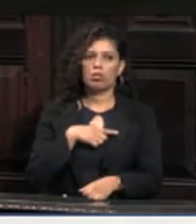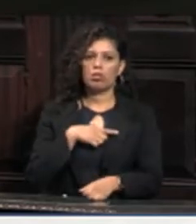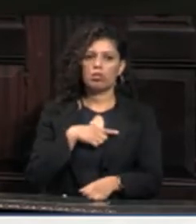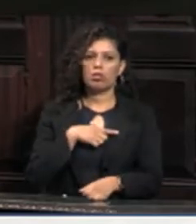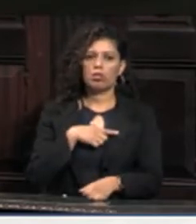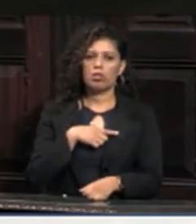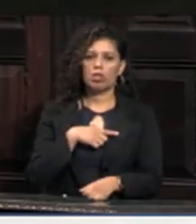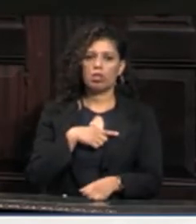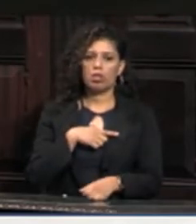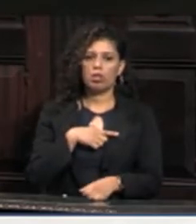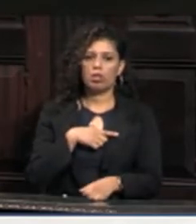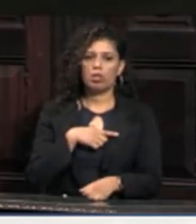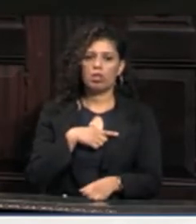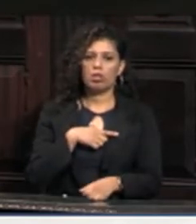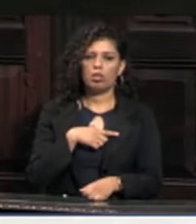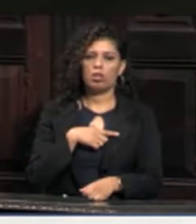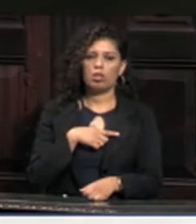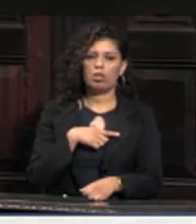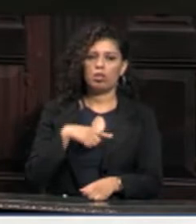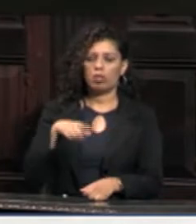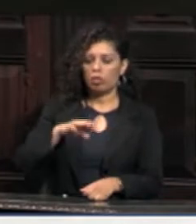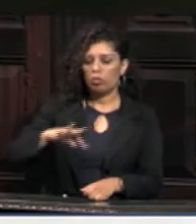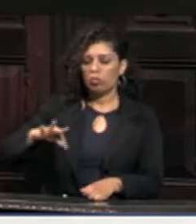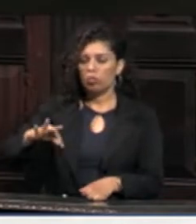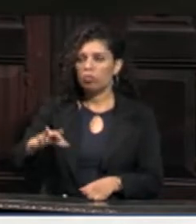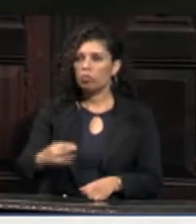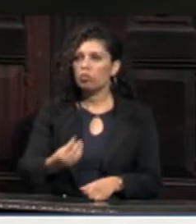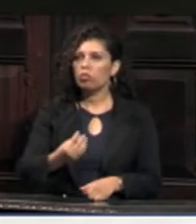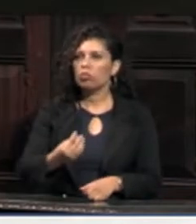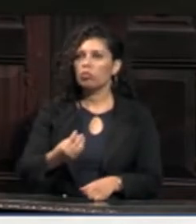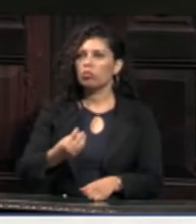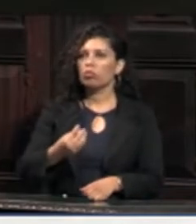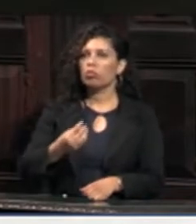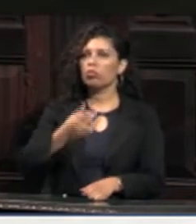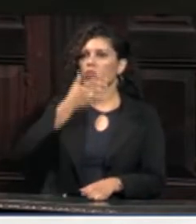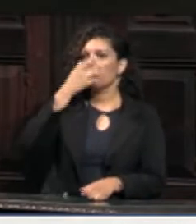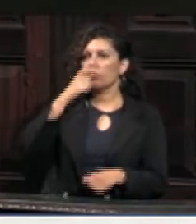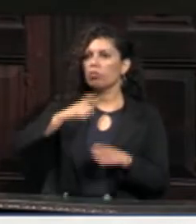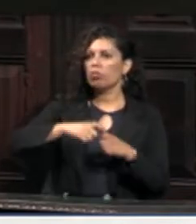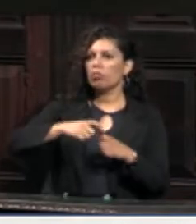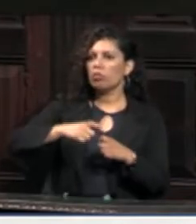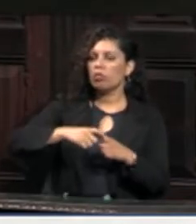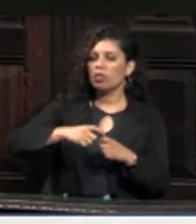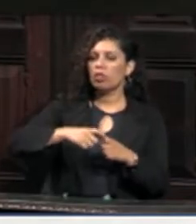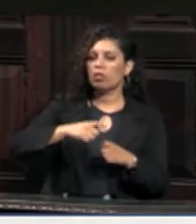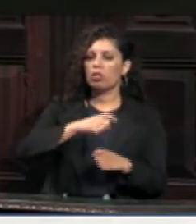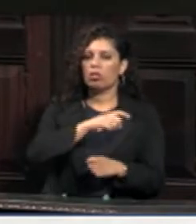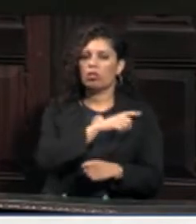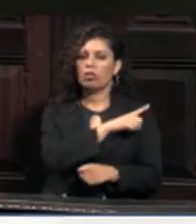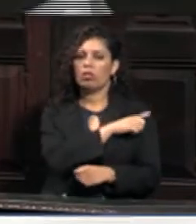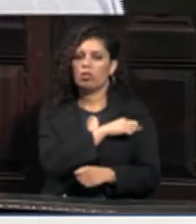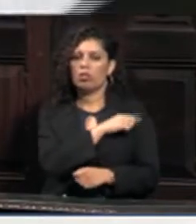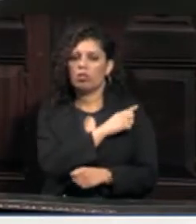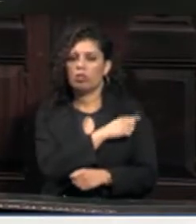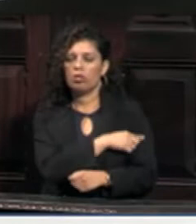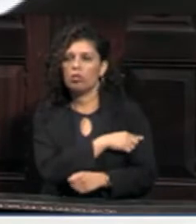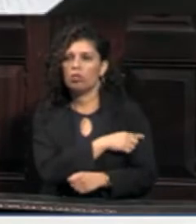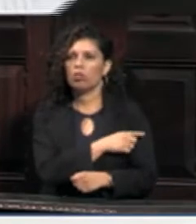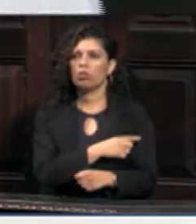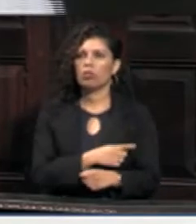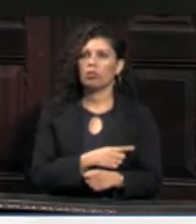levado até o paciente e todos os outros profissionais, médicos, da enfermagem, recebem